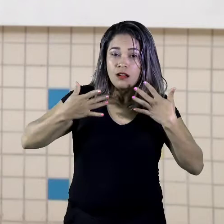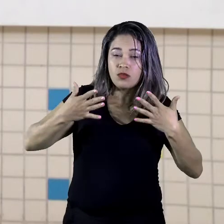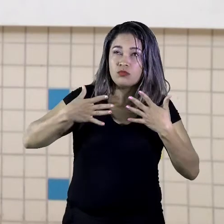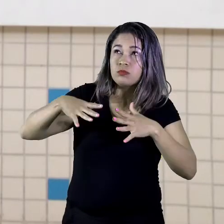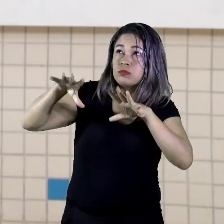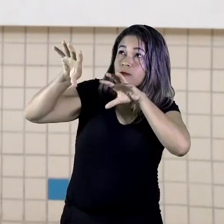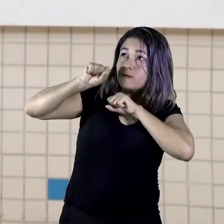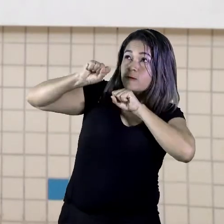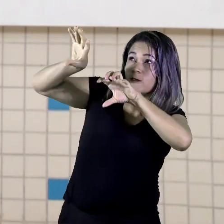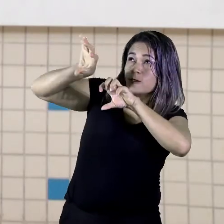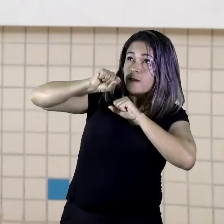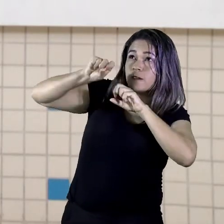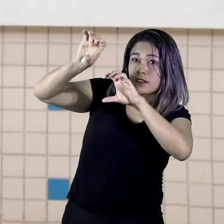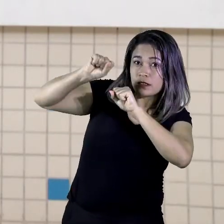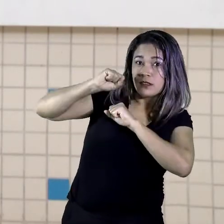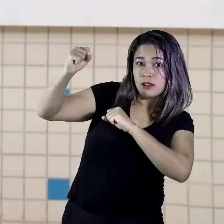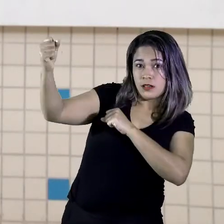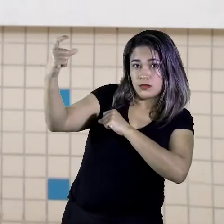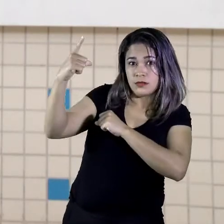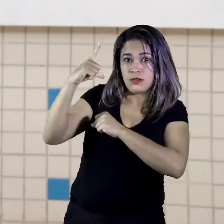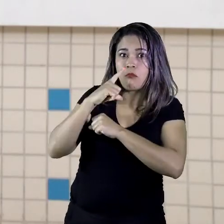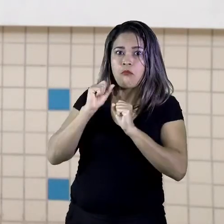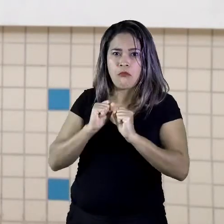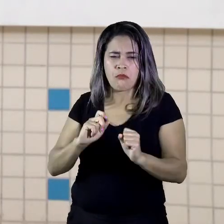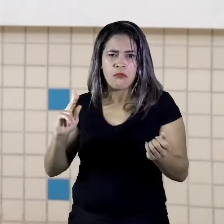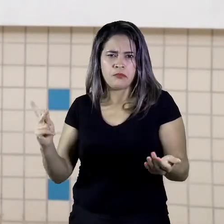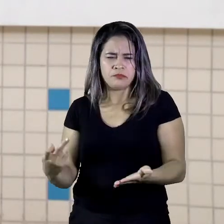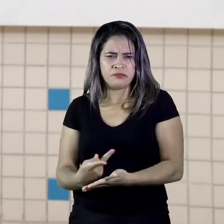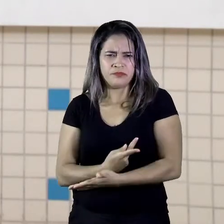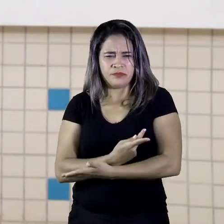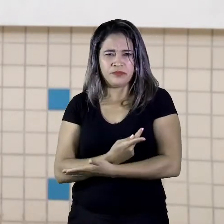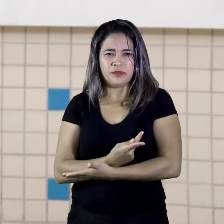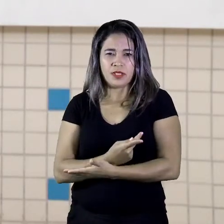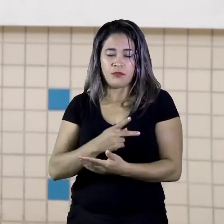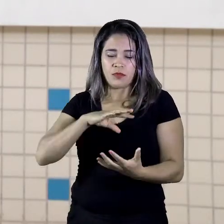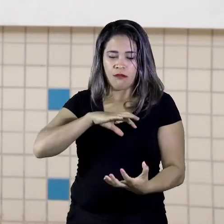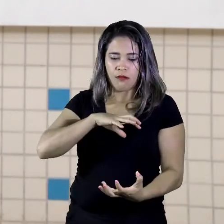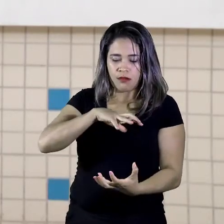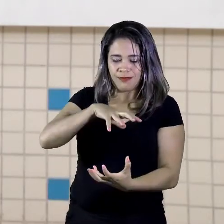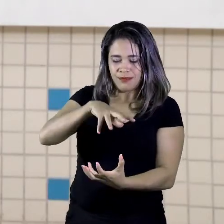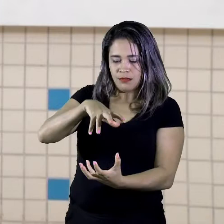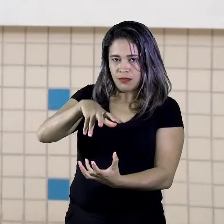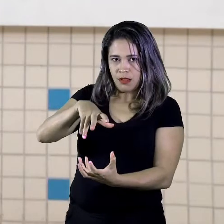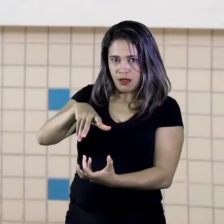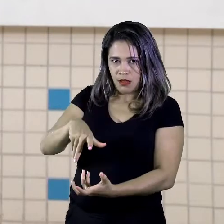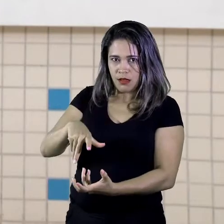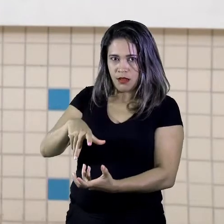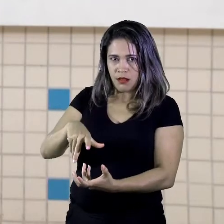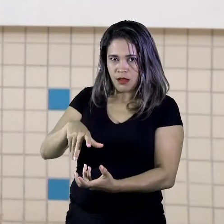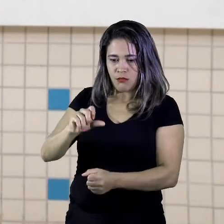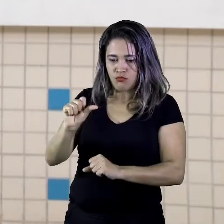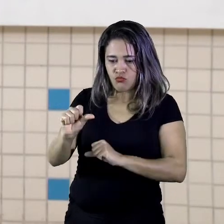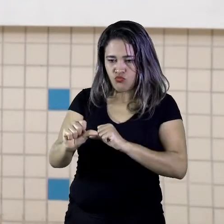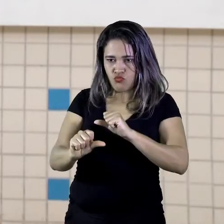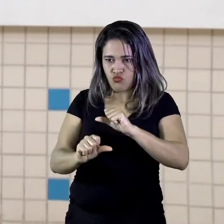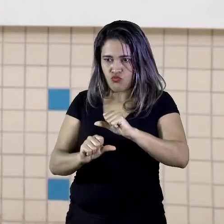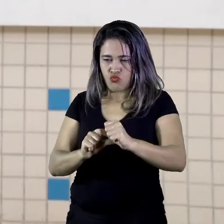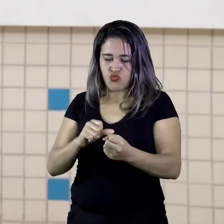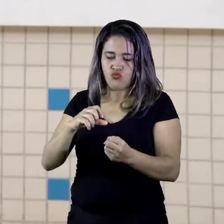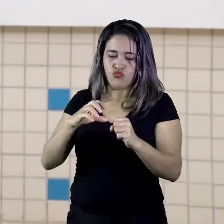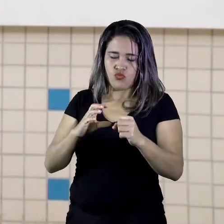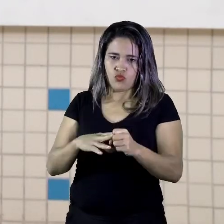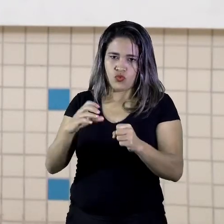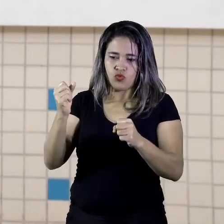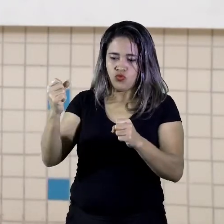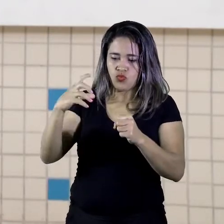Sol. Então, isso pode acontecer porque a Terra muda a sua órbita em redor do Sol,